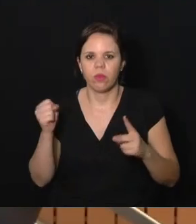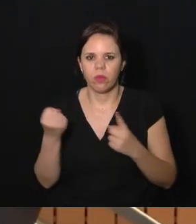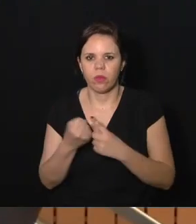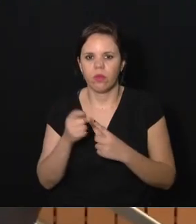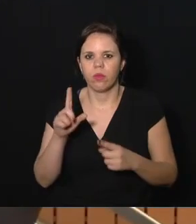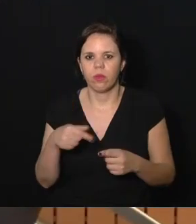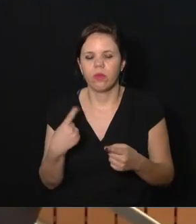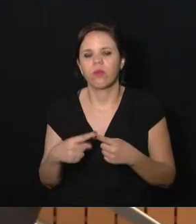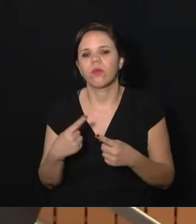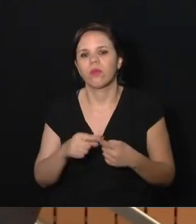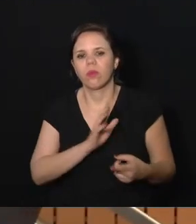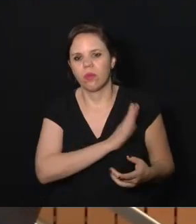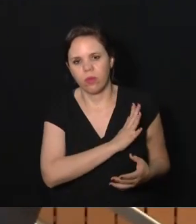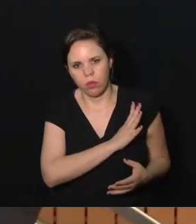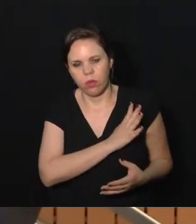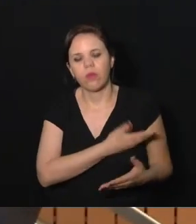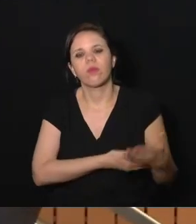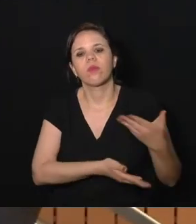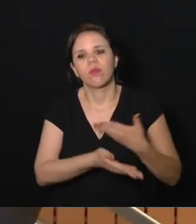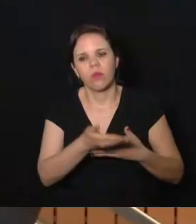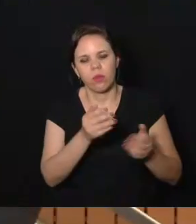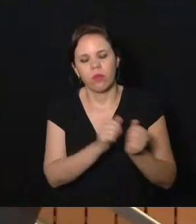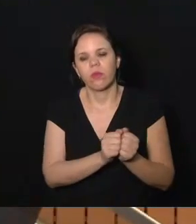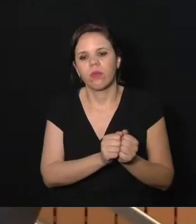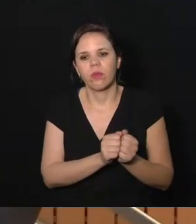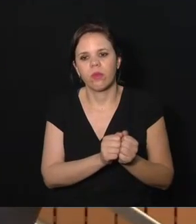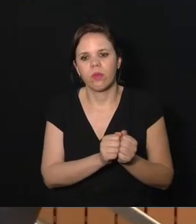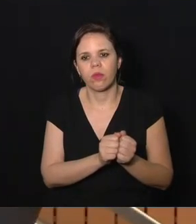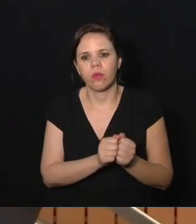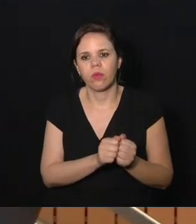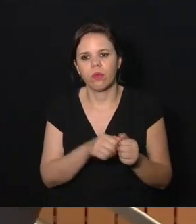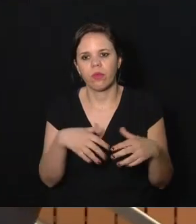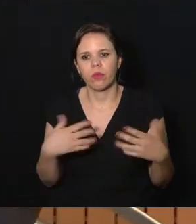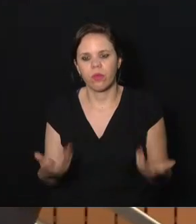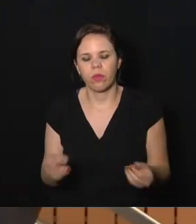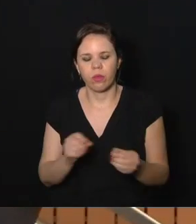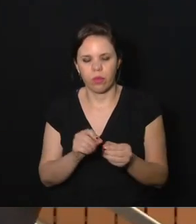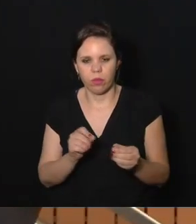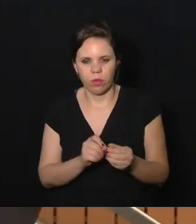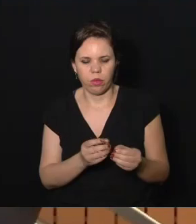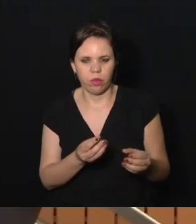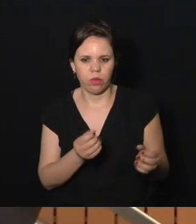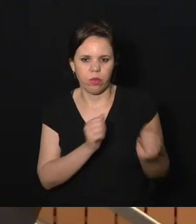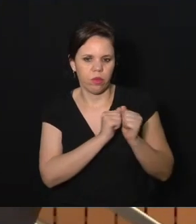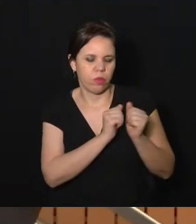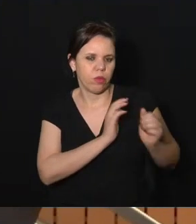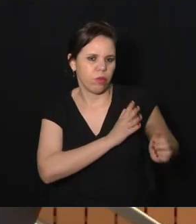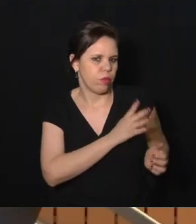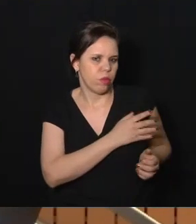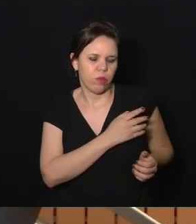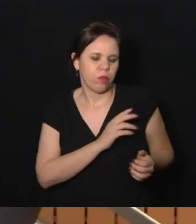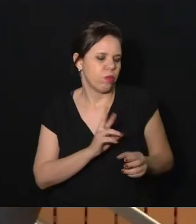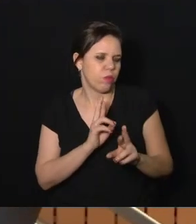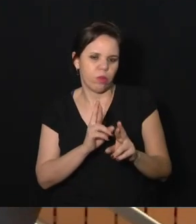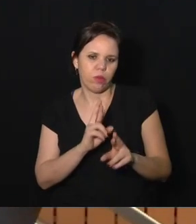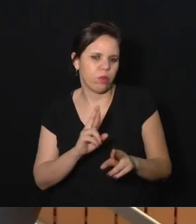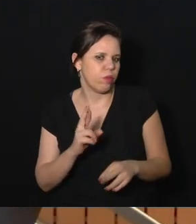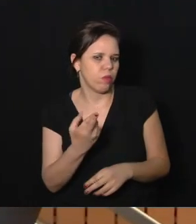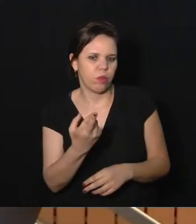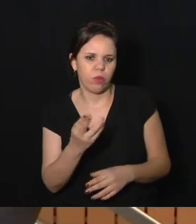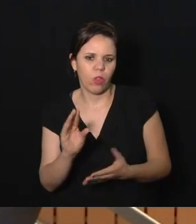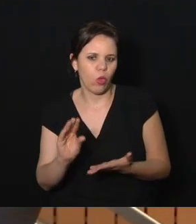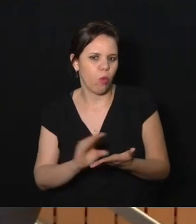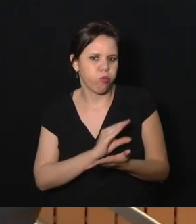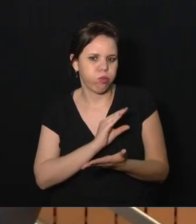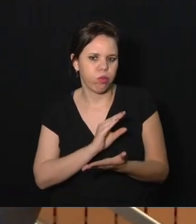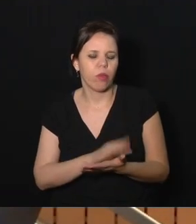é porque o coração está envolvido. E quando se faz com o coração, a gente não espera retorno financeiro. A